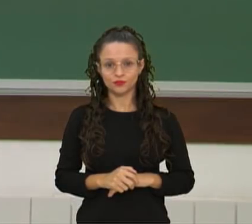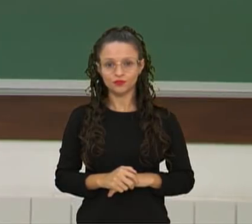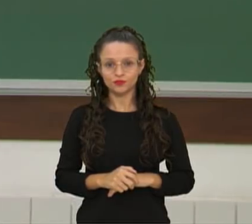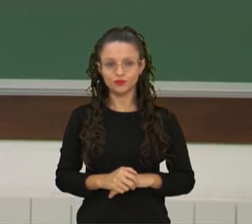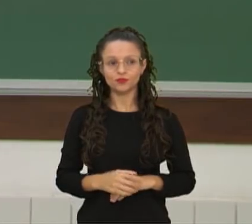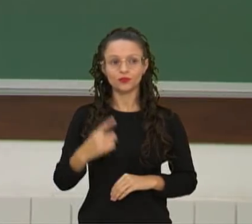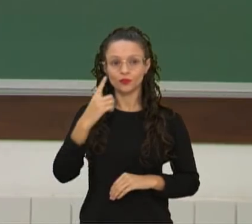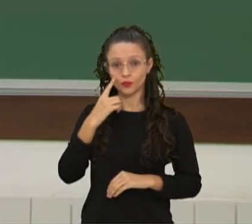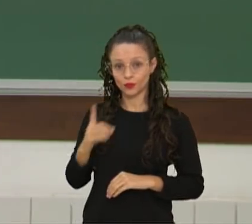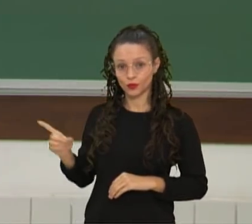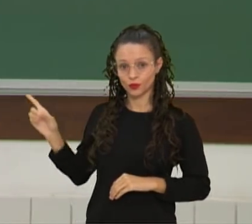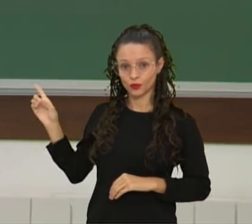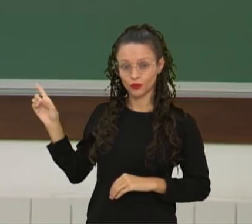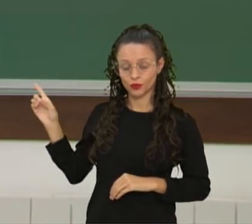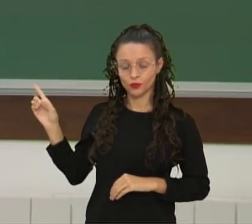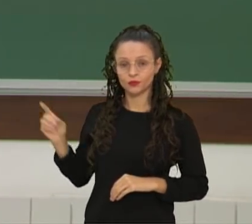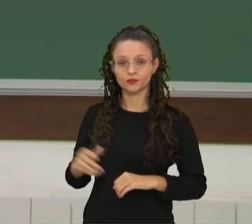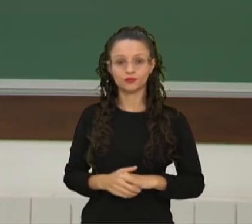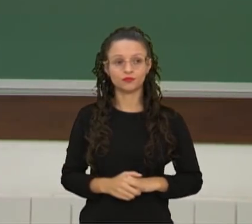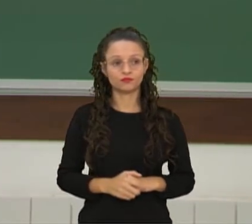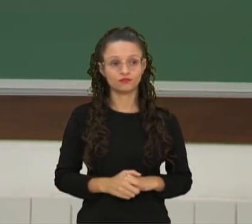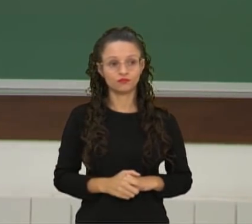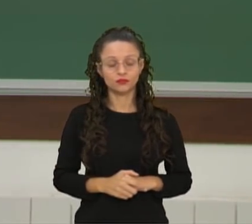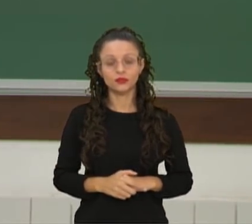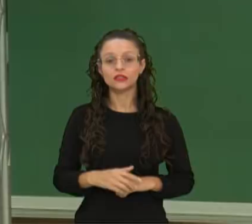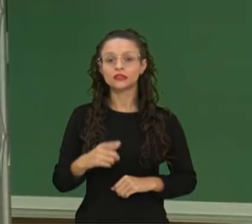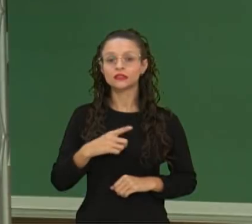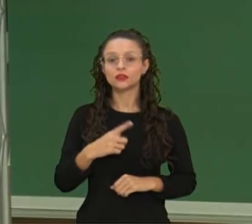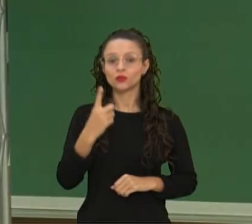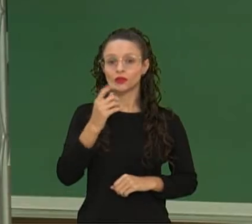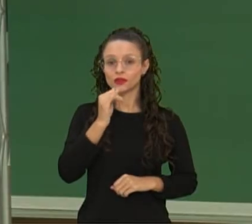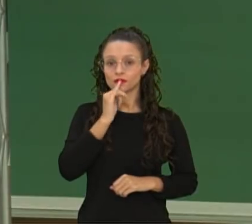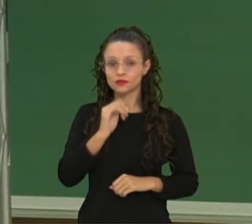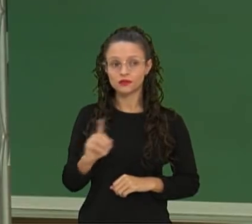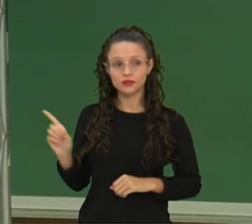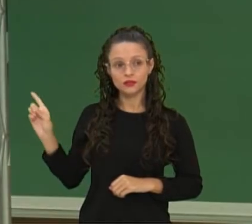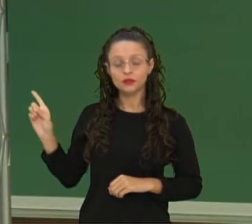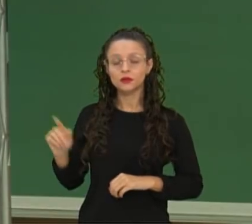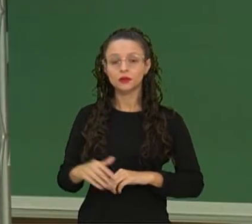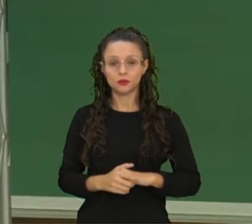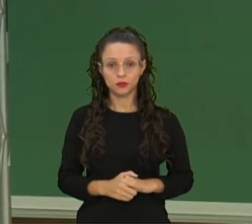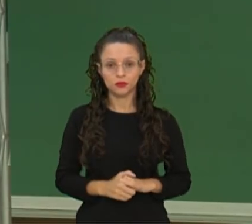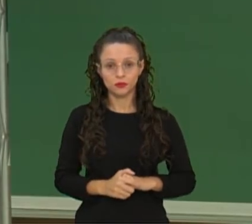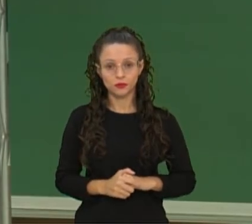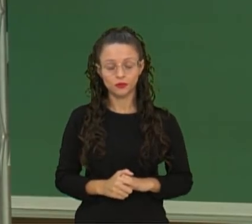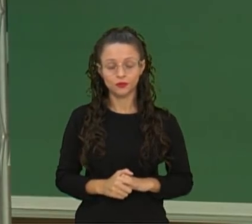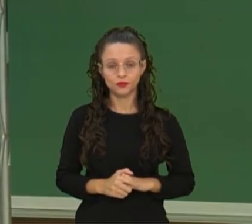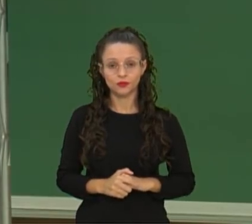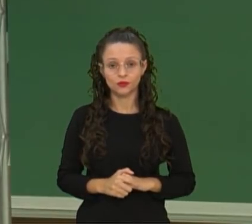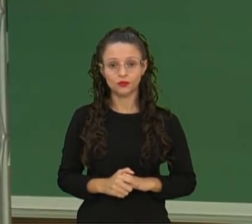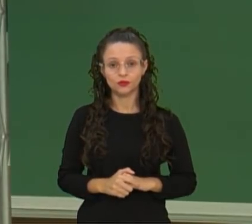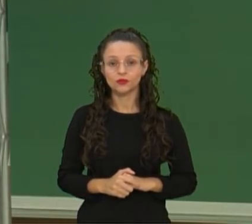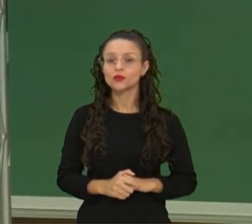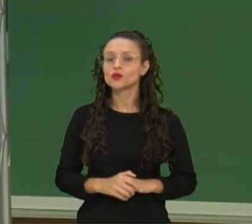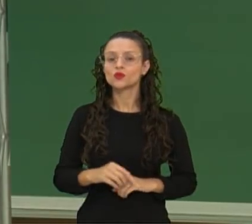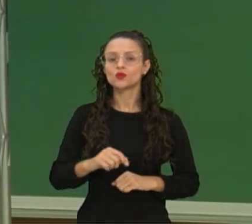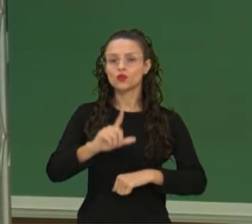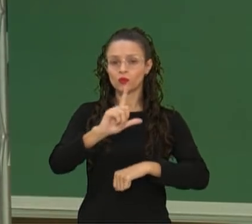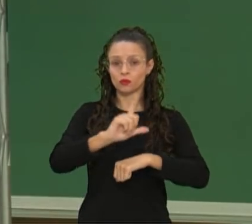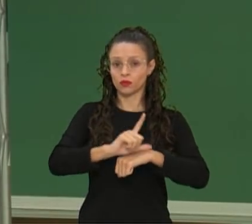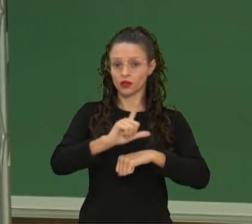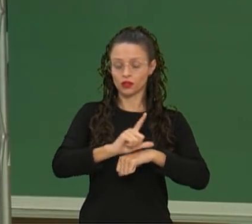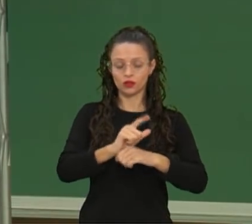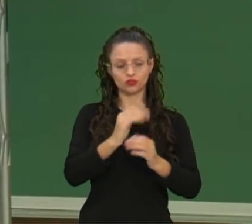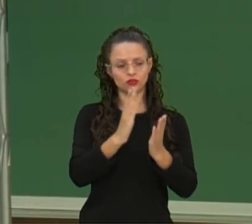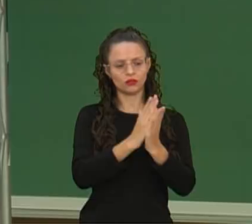Aqui eu já tenho uma situação, A primeira situação para vocês, que é a questão de uma livraria que vende